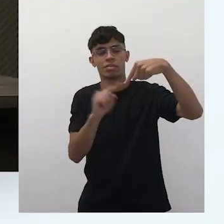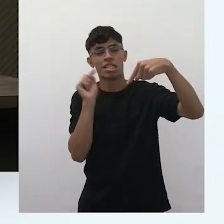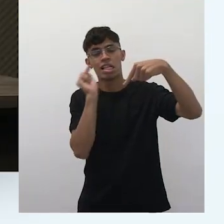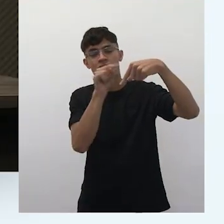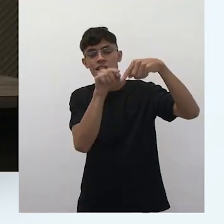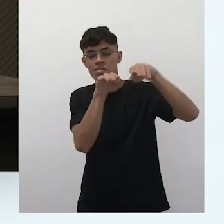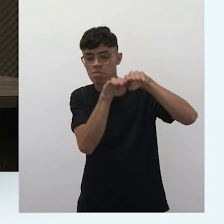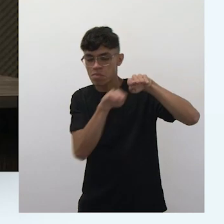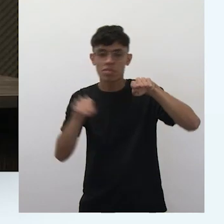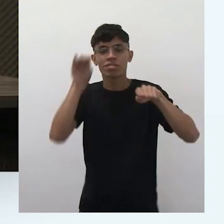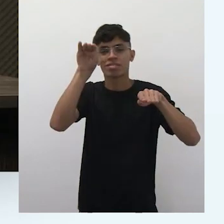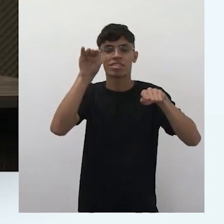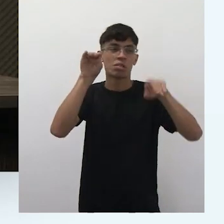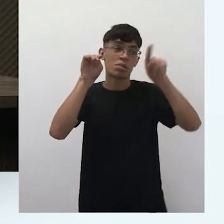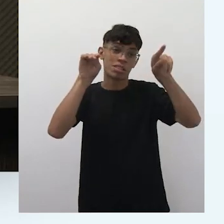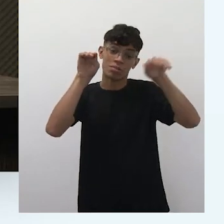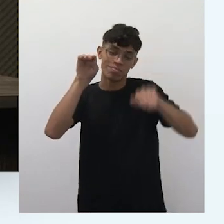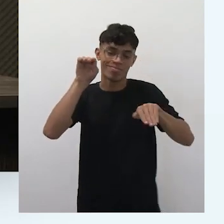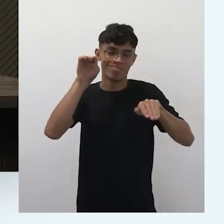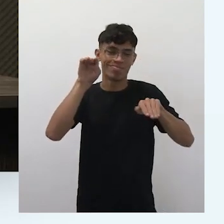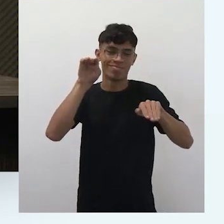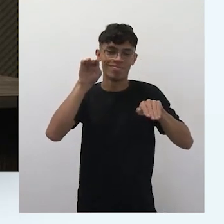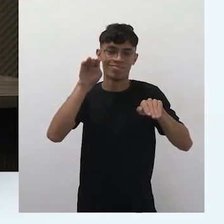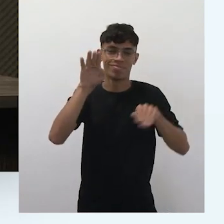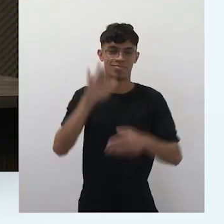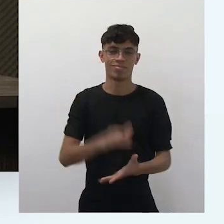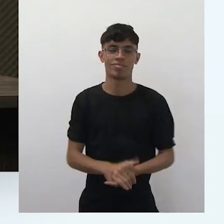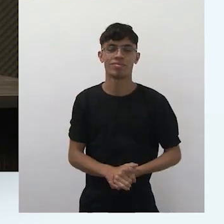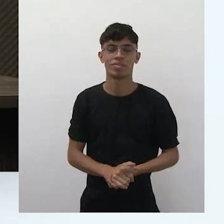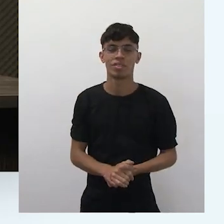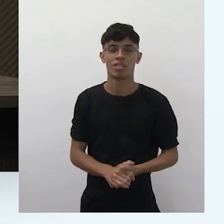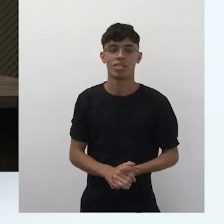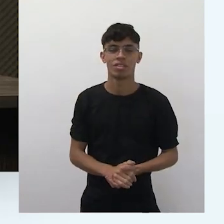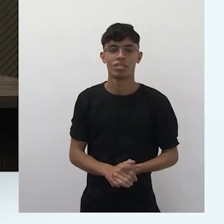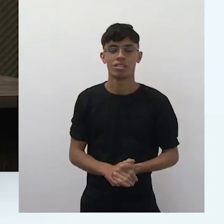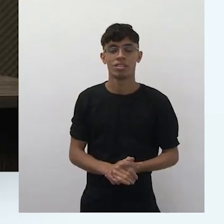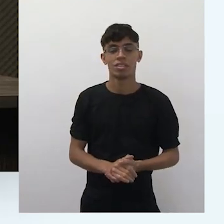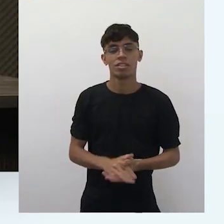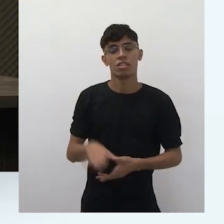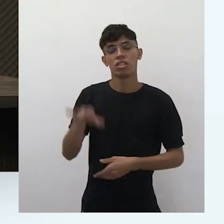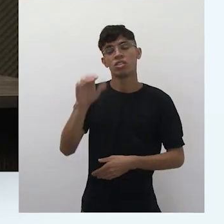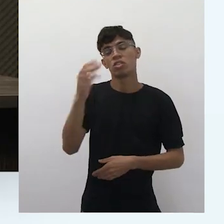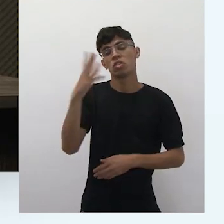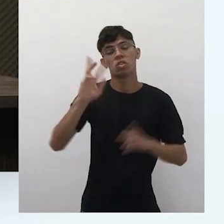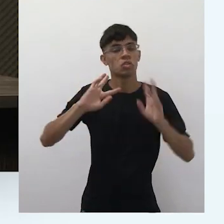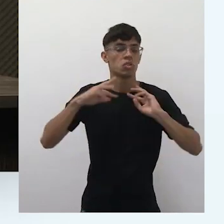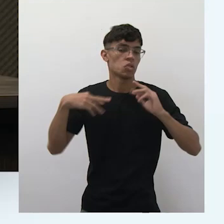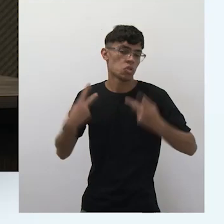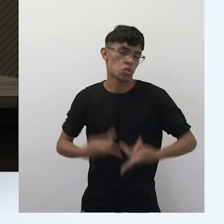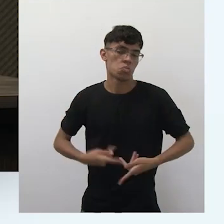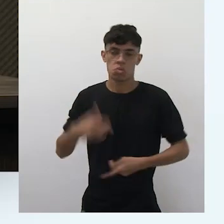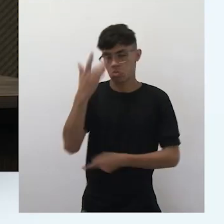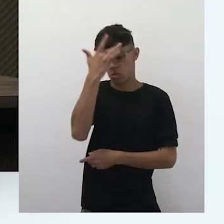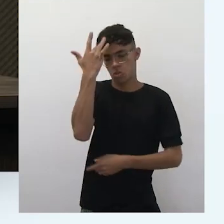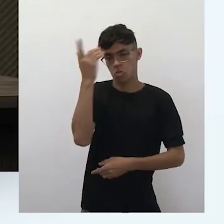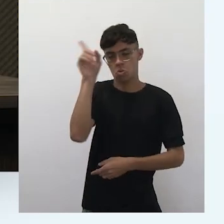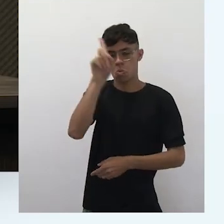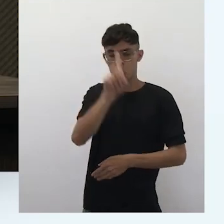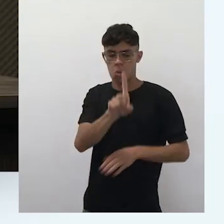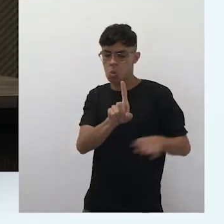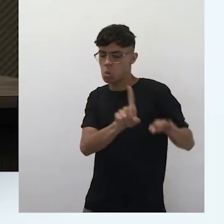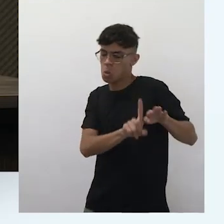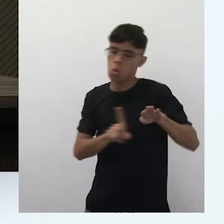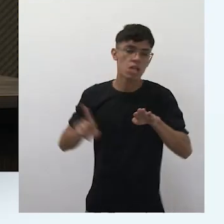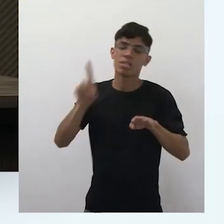Uma visão extremamente antropocêntrica. Exatamente, colocando o ser humano num patamar diferenciado,